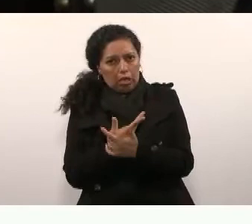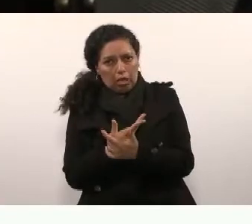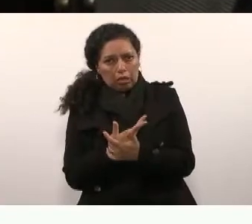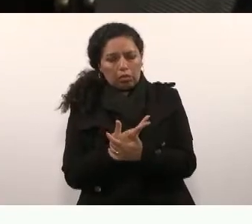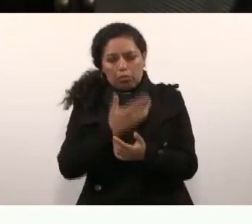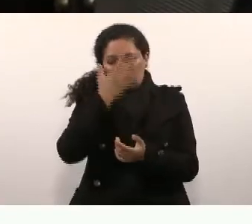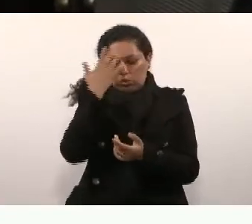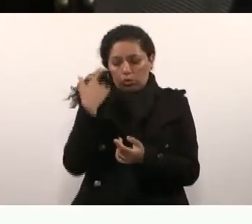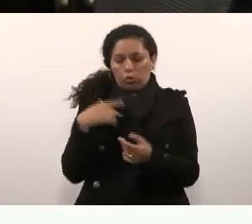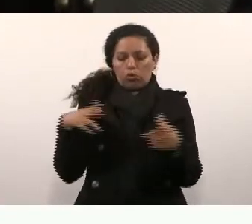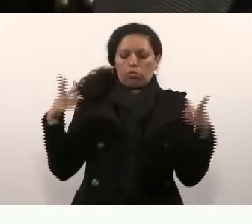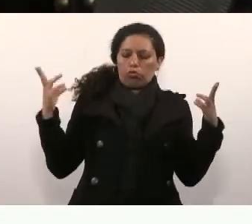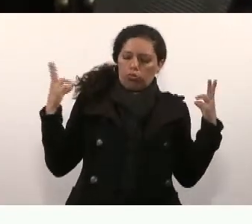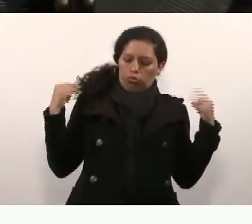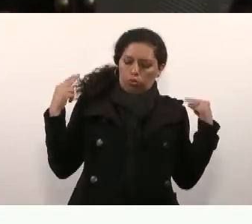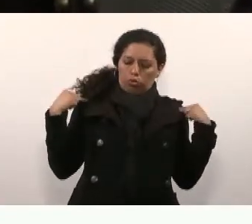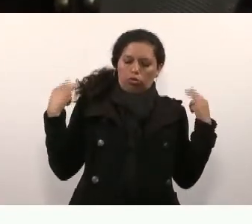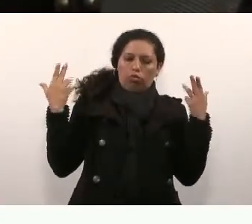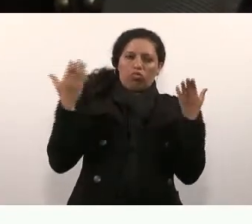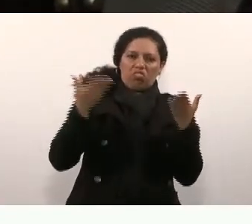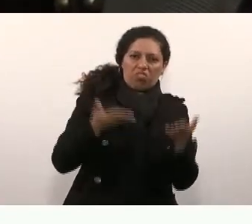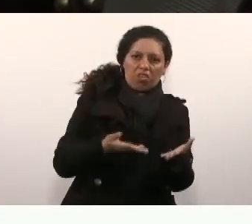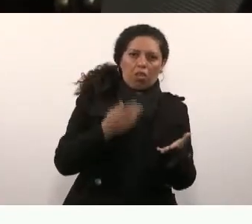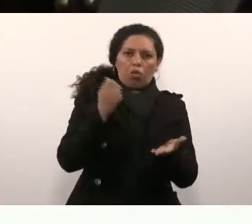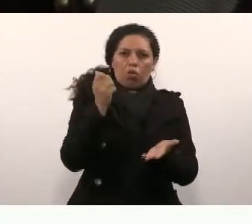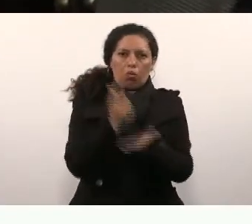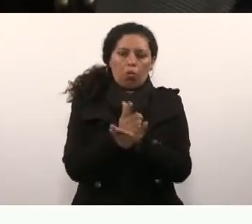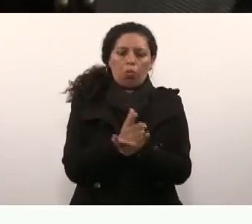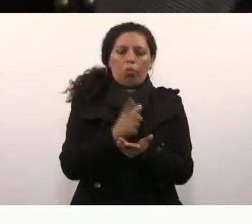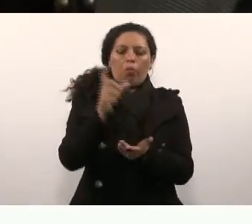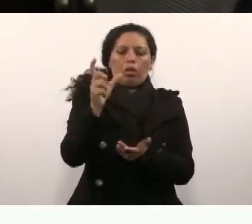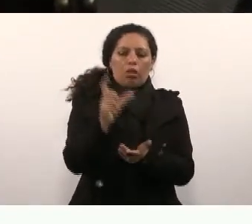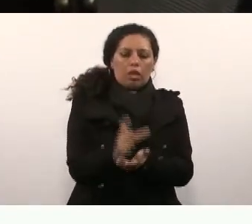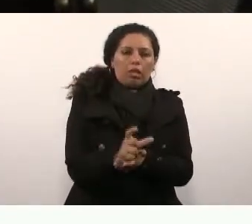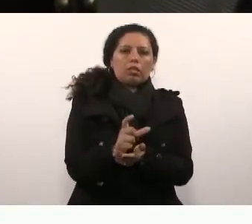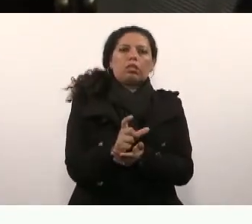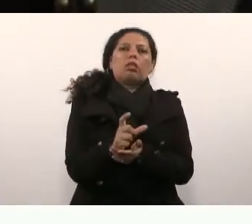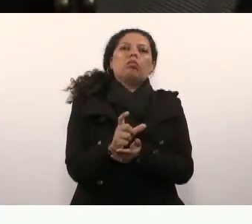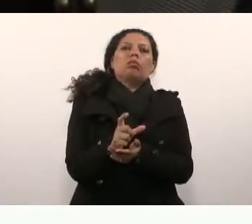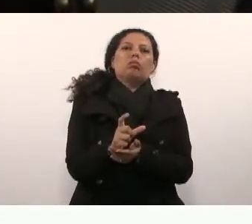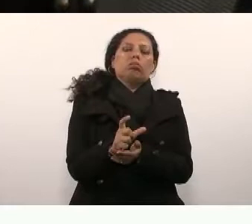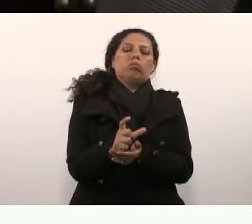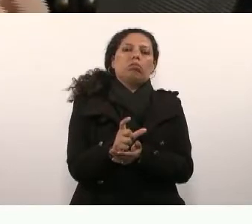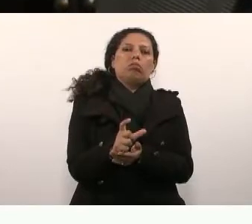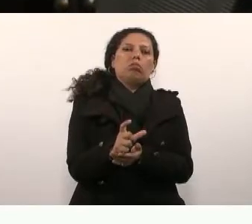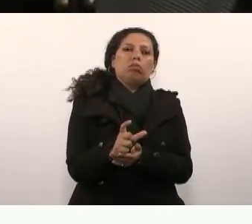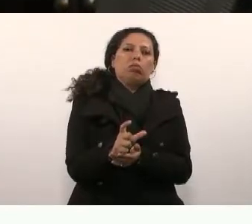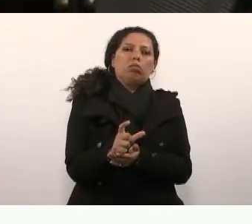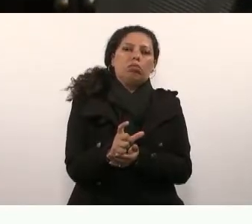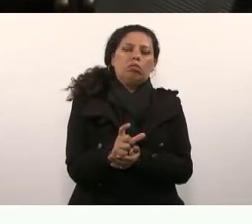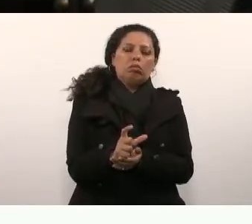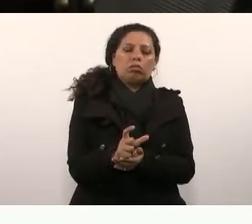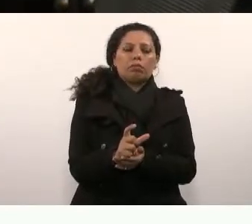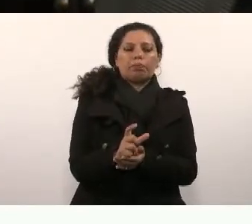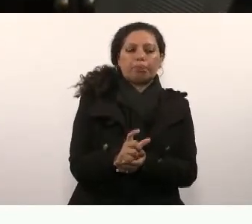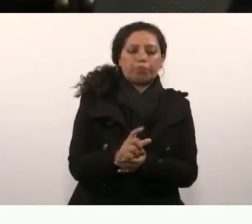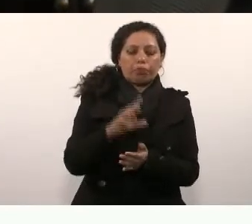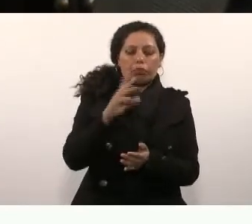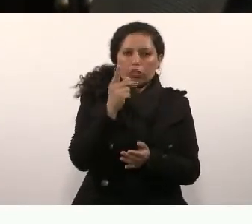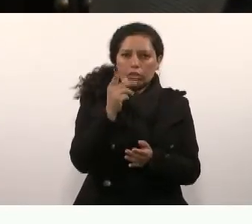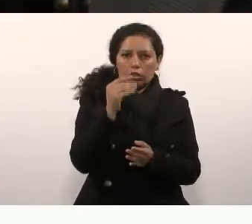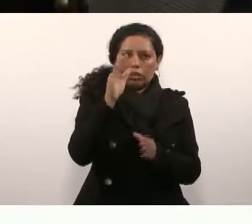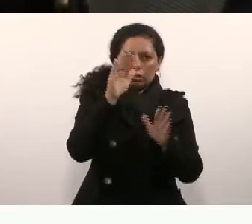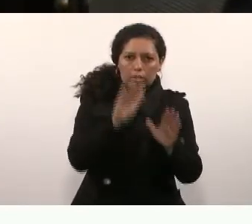nosso estado, turistas, vêm para cá e compram bilhete único, você estender para 2 anos. Não tem uma mudança tão forte na tecnologia disso, ou